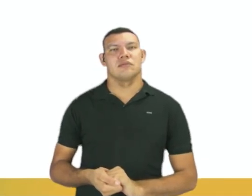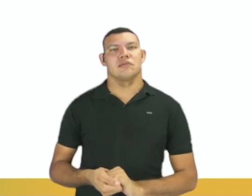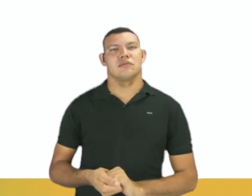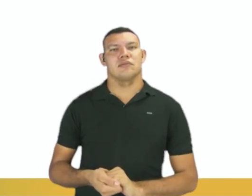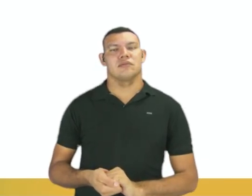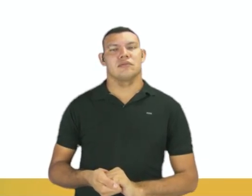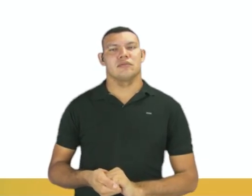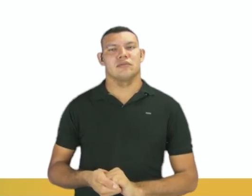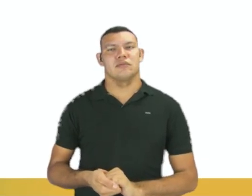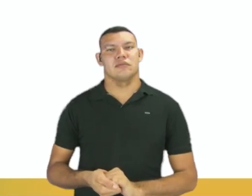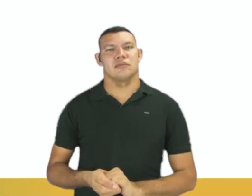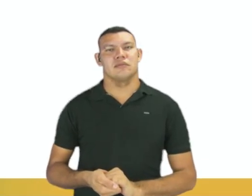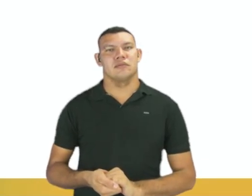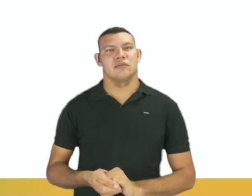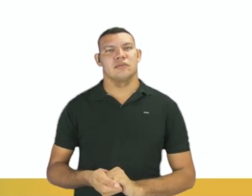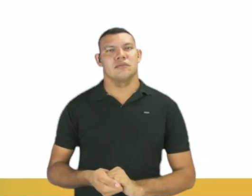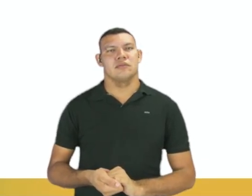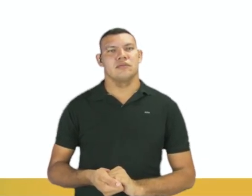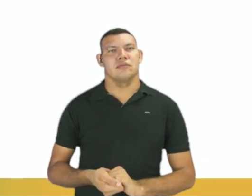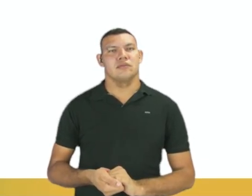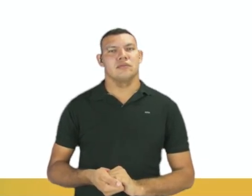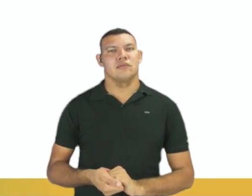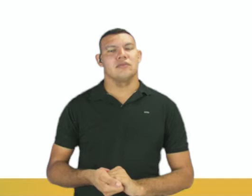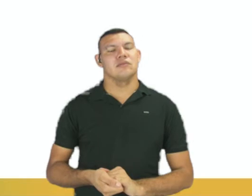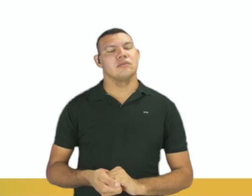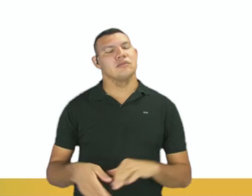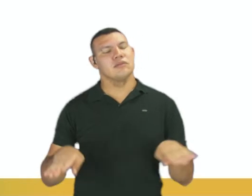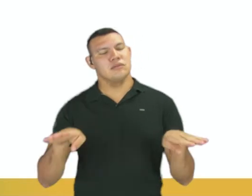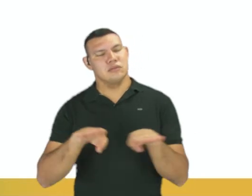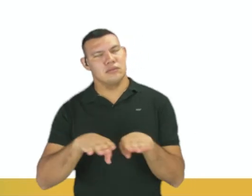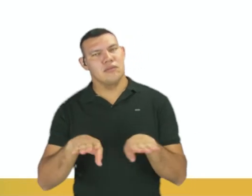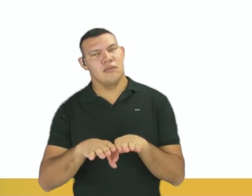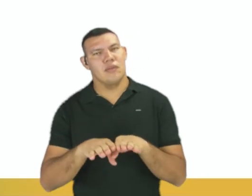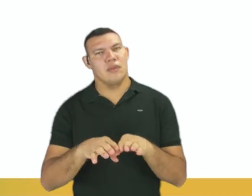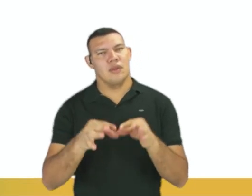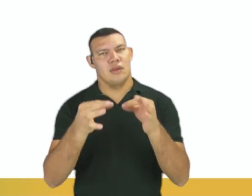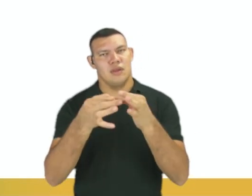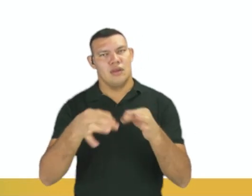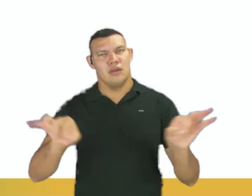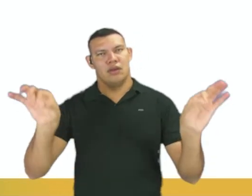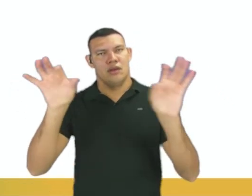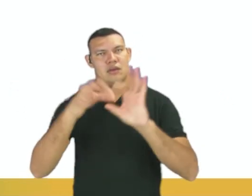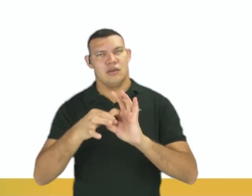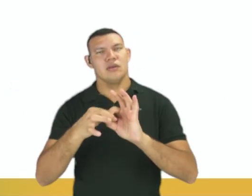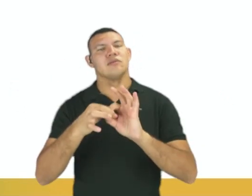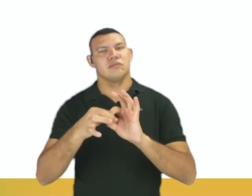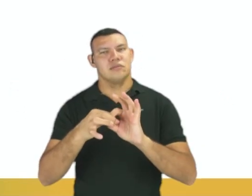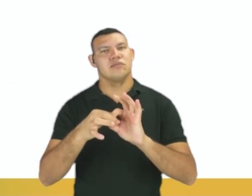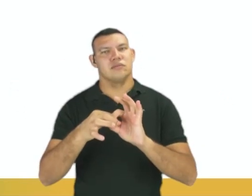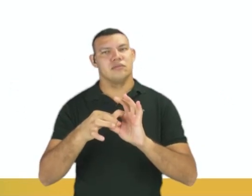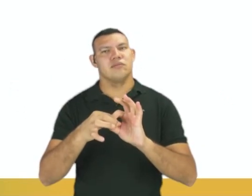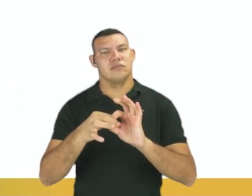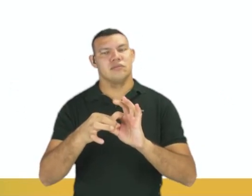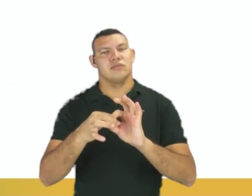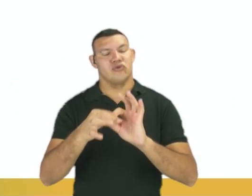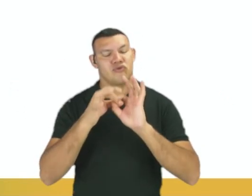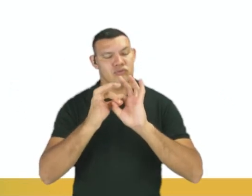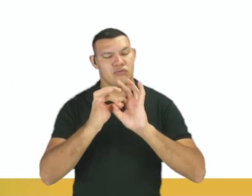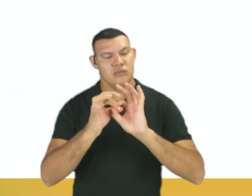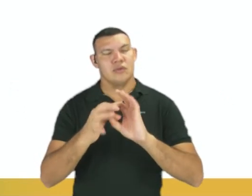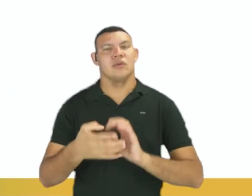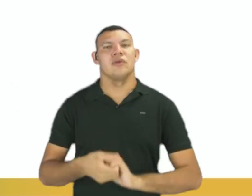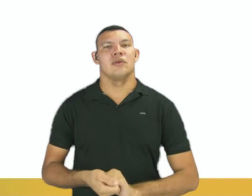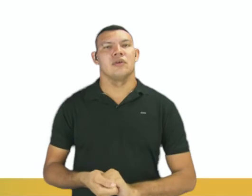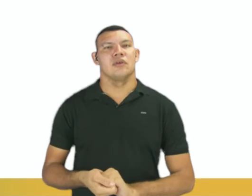permite que é determina que elas são coordenadas ou seja elas trabalham em conjunto